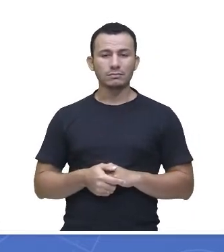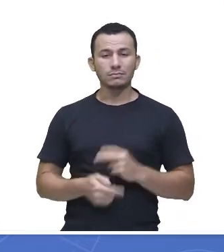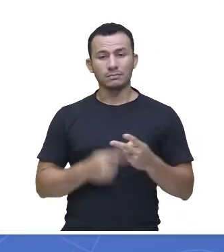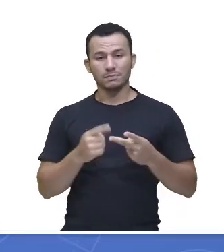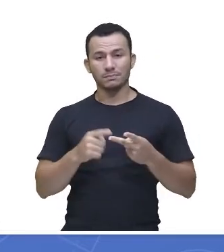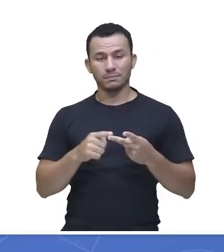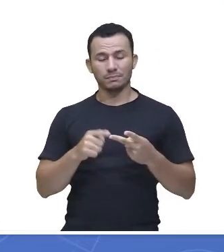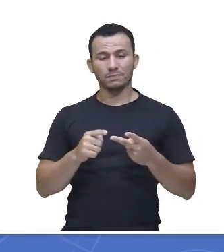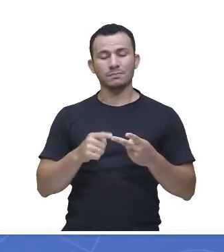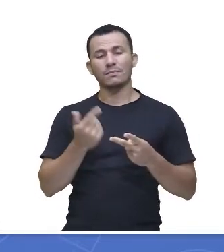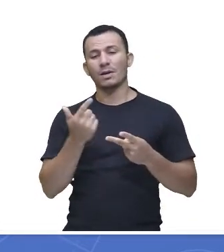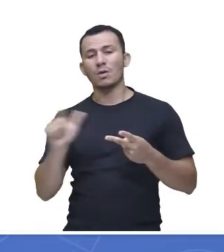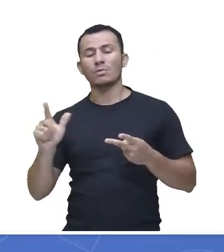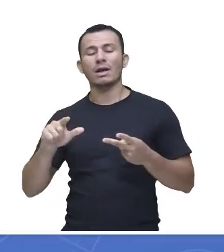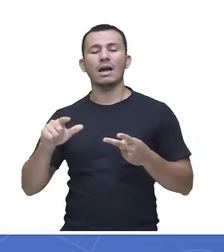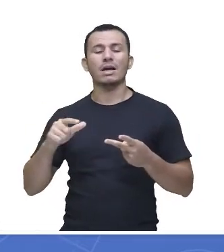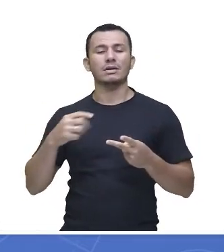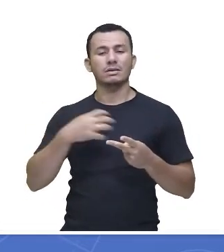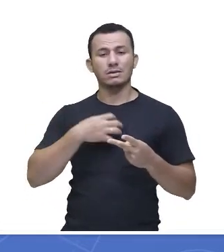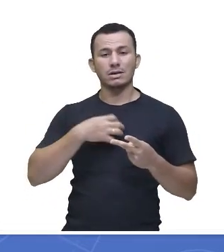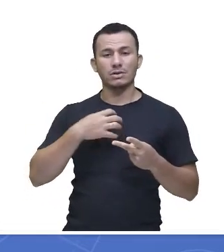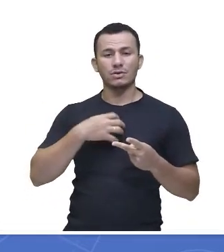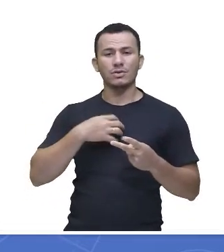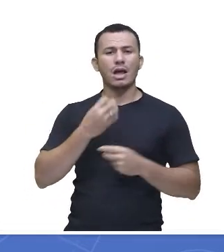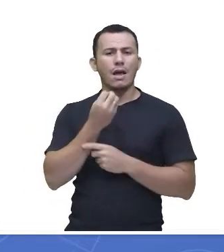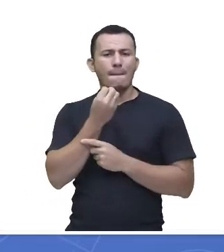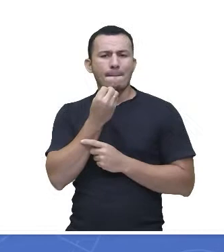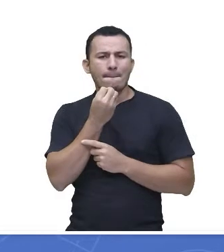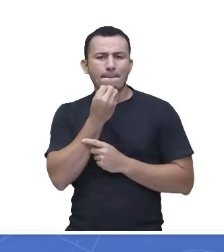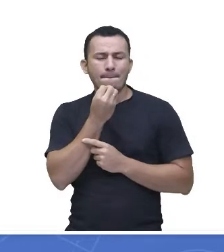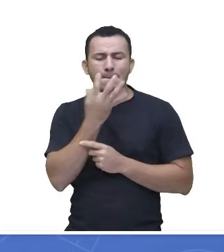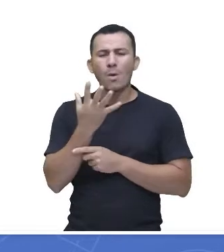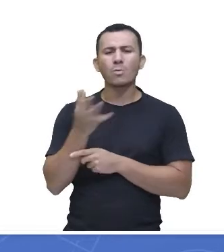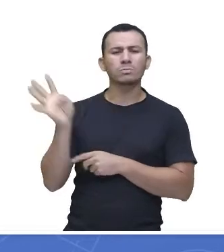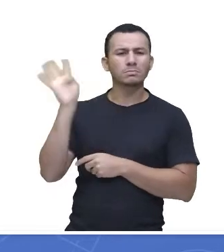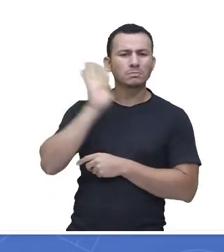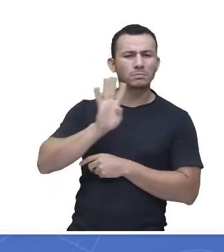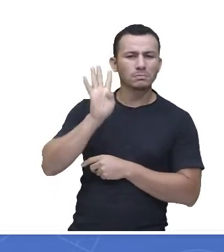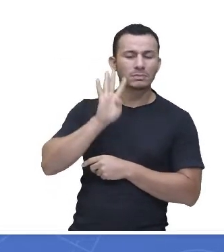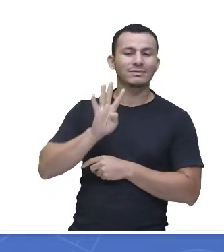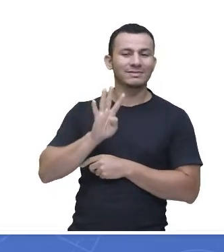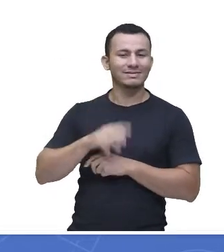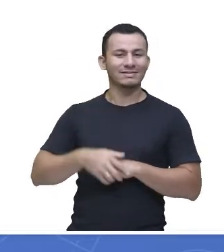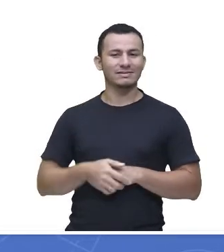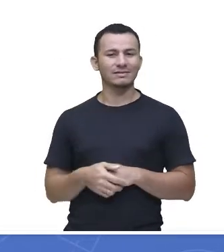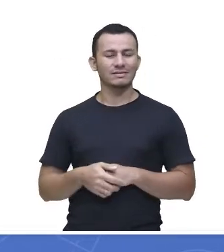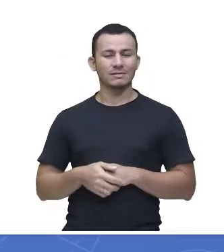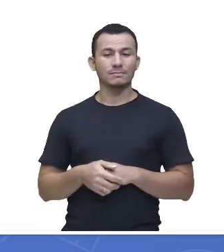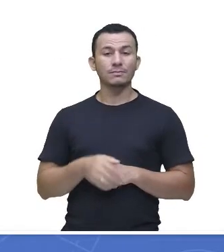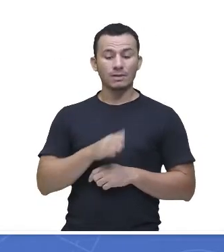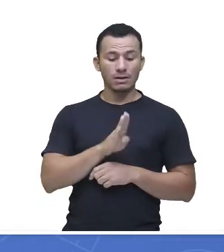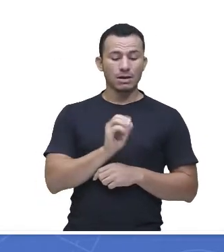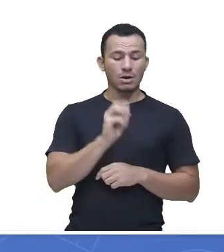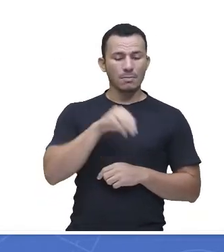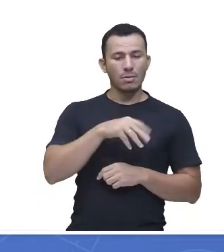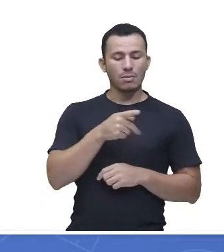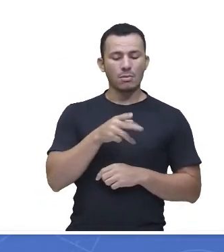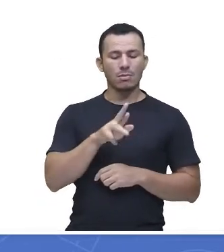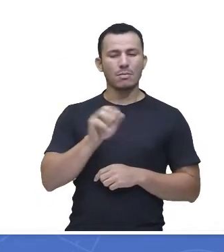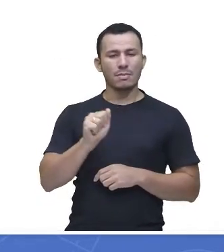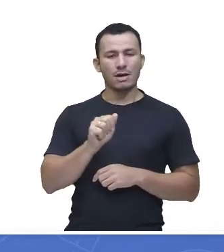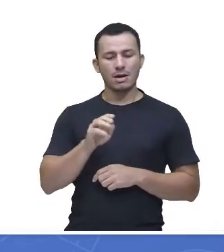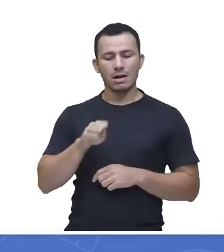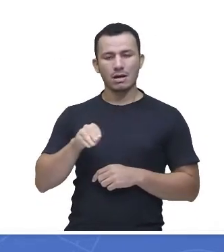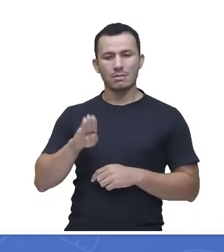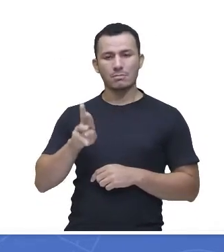é exatamente o sentido literal, é bom demais, né? Essa expressão bom para burro também tem o